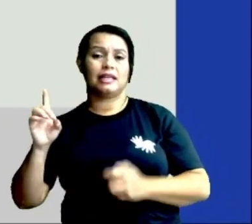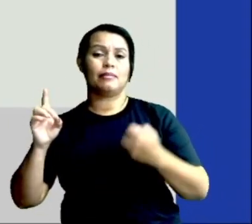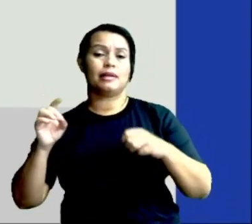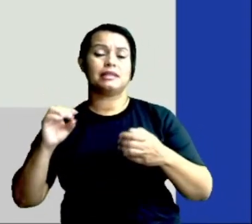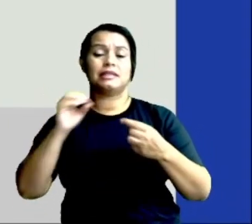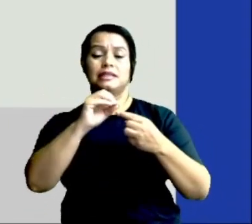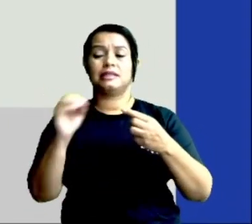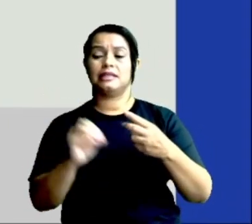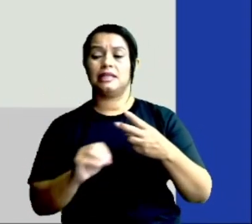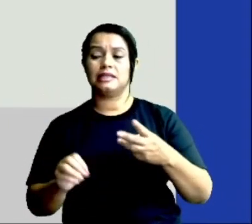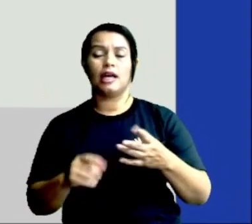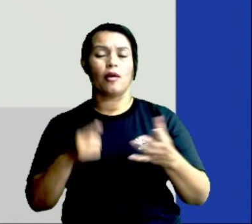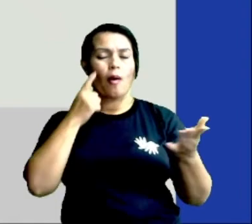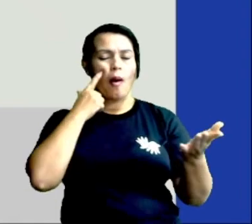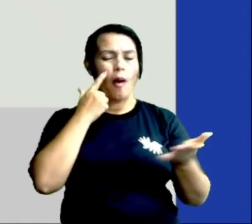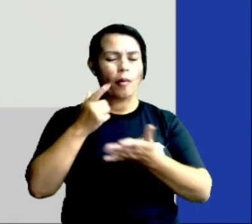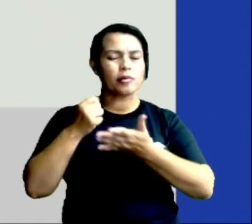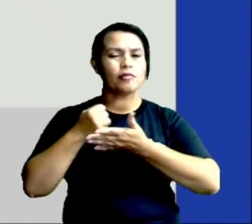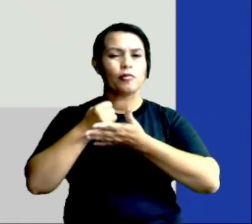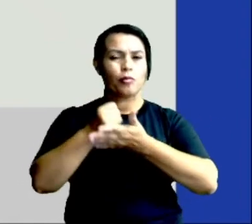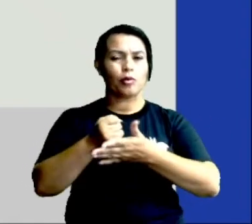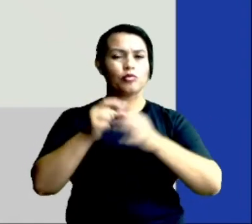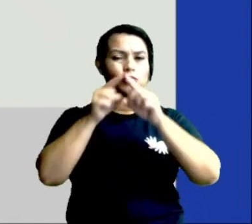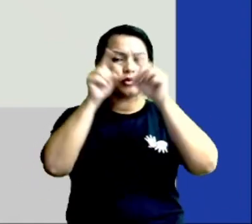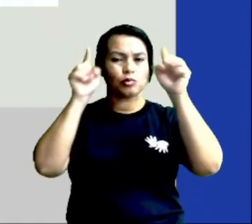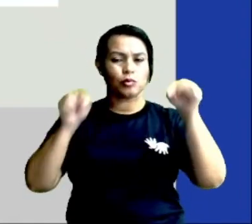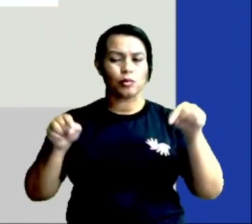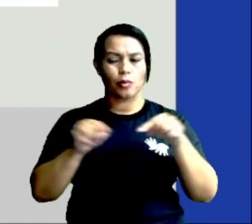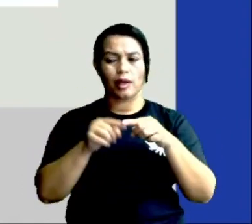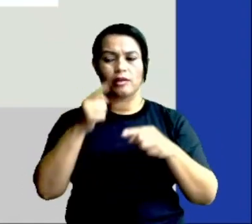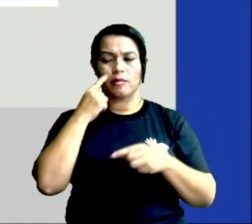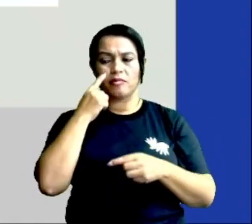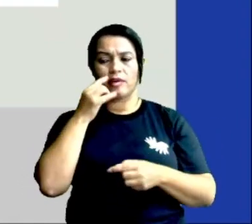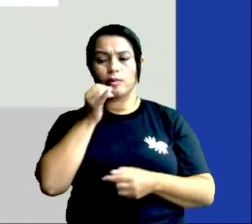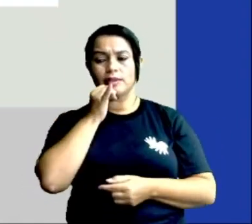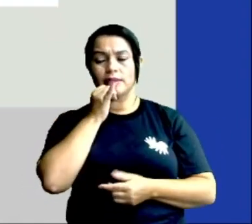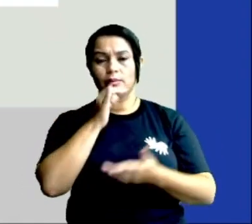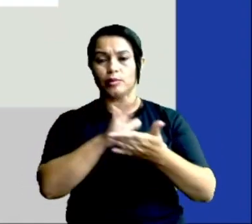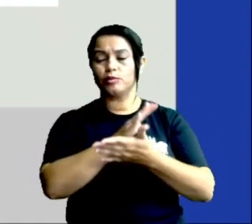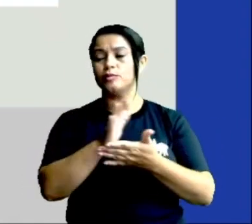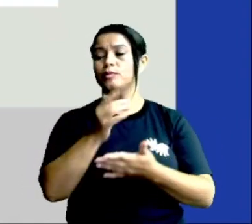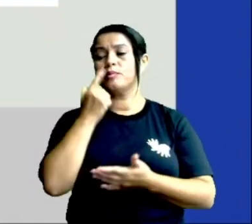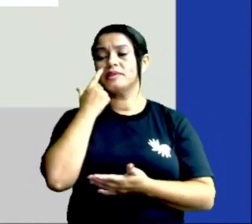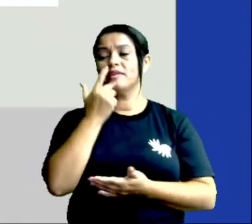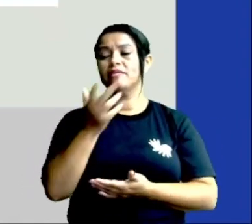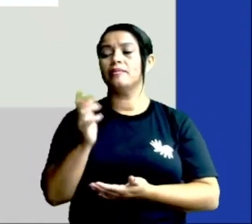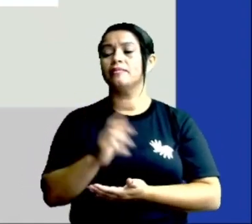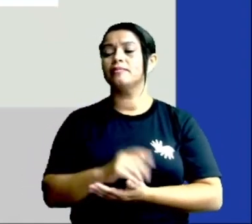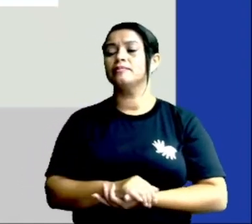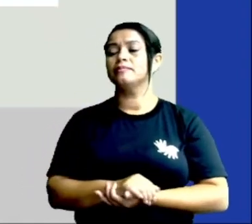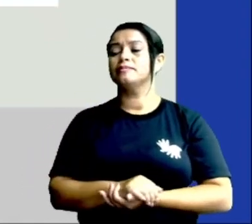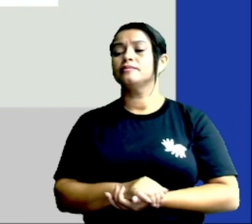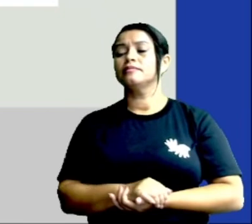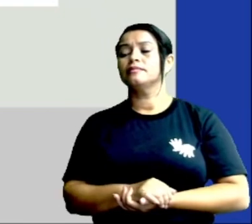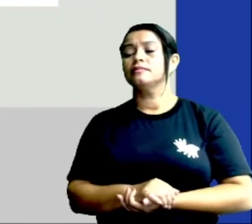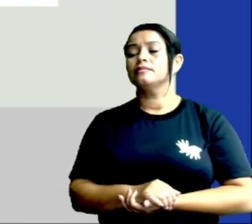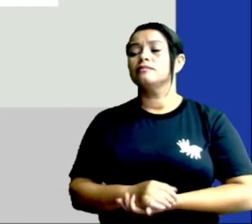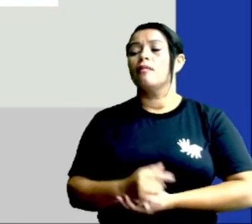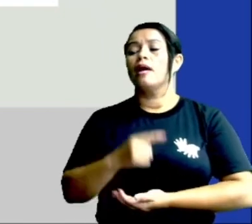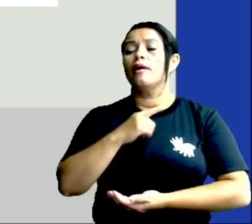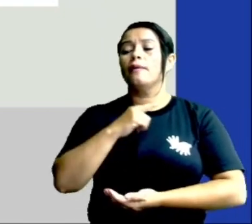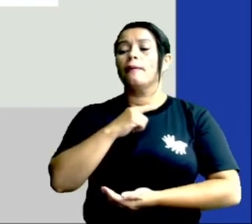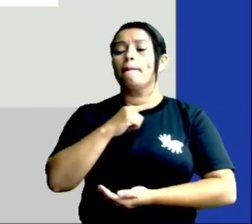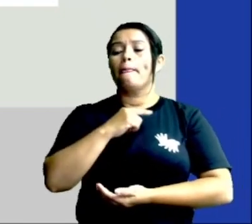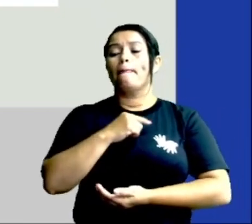ajuda do quadro de medida fica mais simples fazermos as leituras. Vamos ver alguns exemplos? Ó. Então, aqui eu